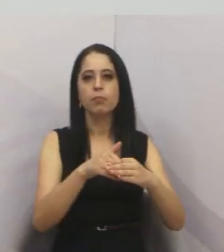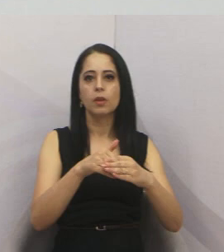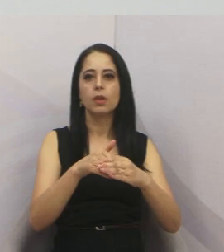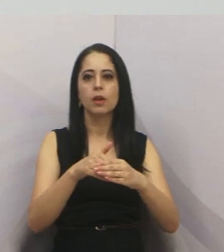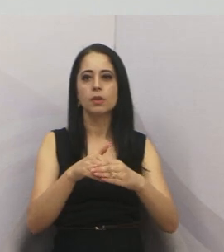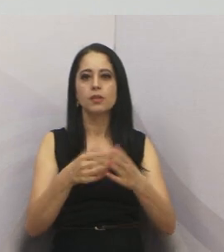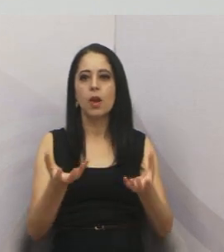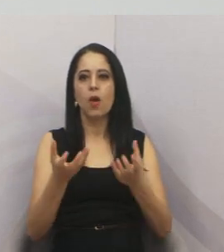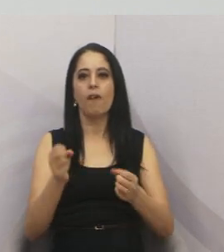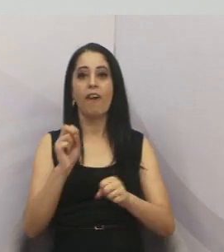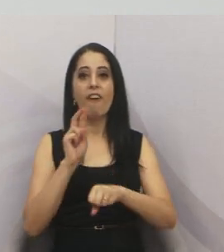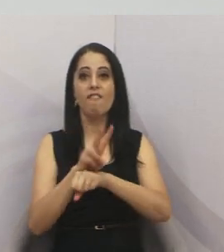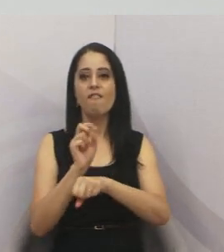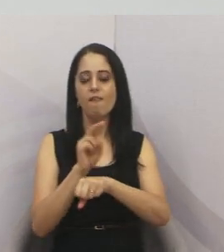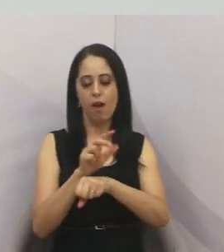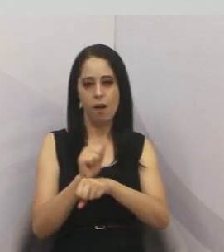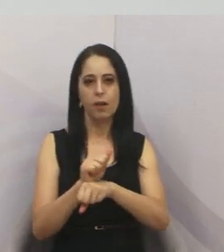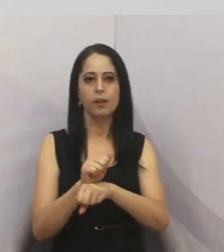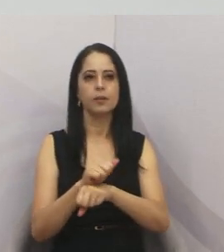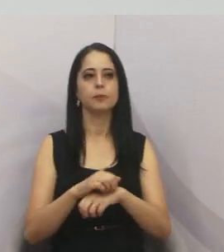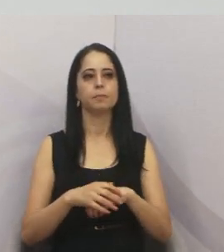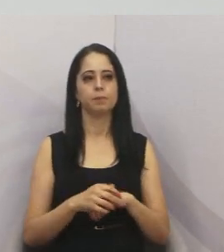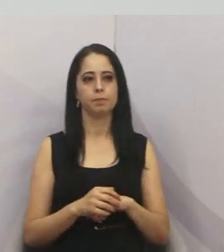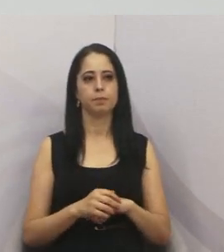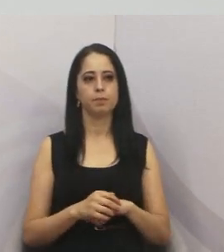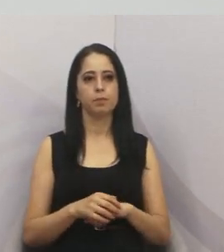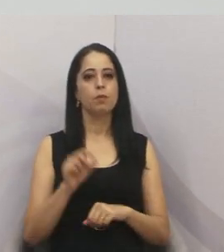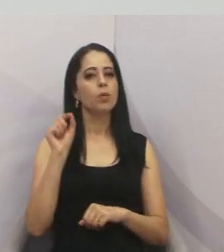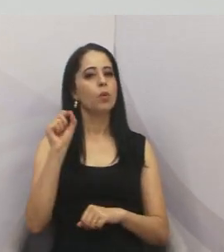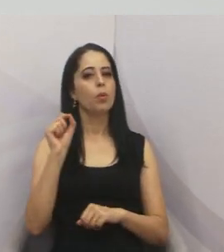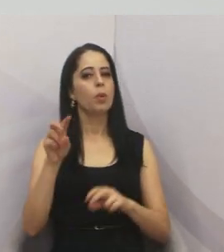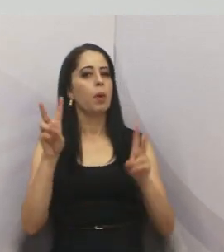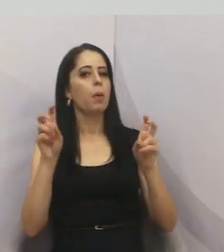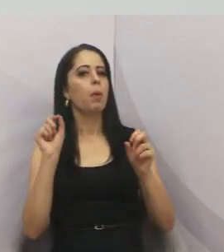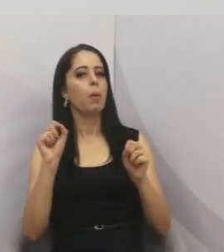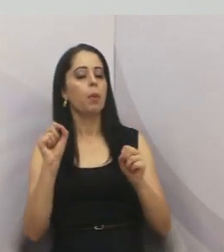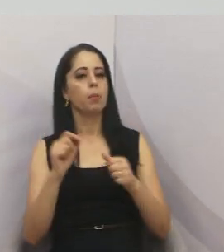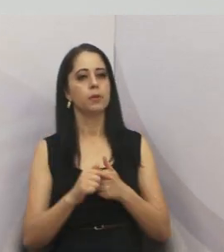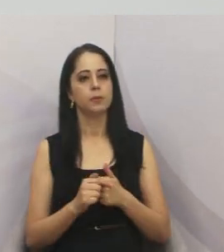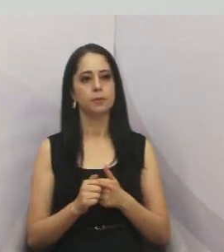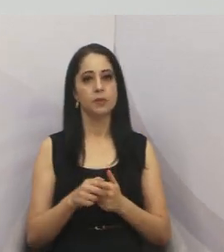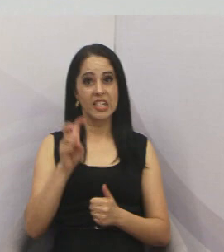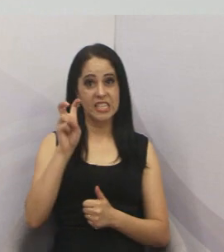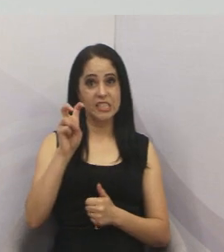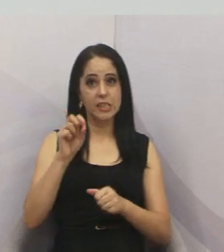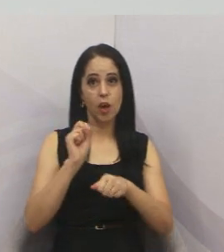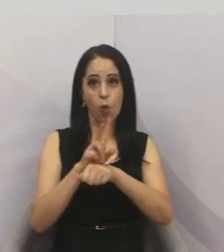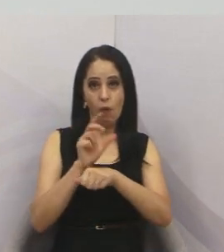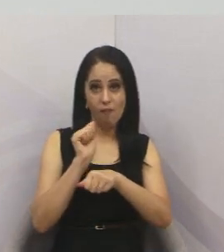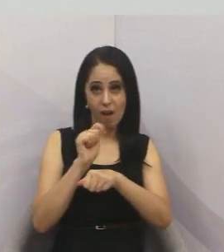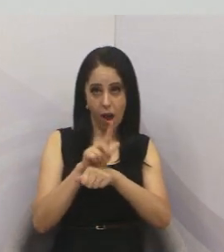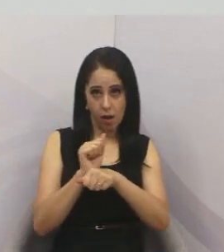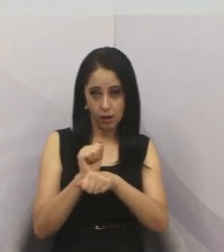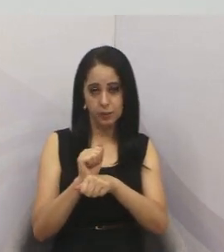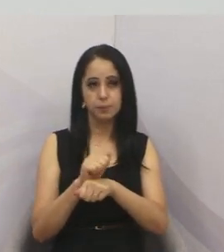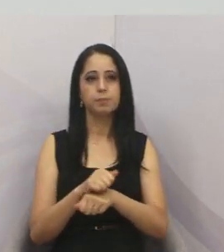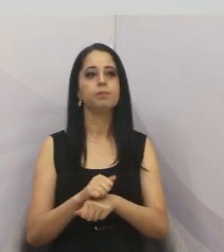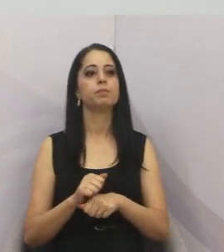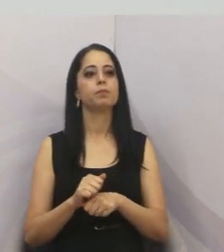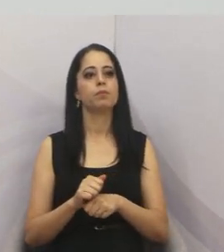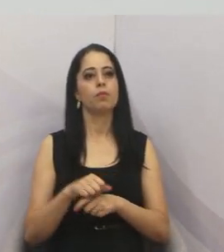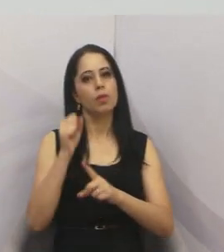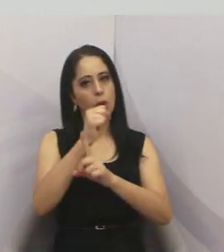sociedade civil no Conselho, distribuídas da seguinte forma. São 5 vagas para os movimentos